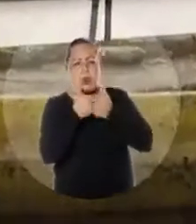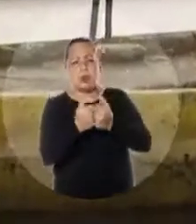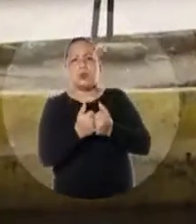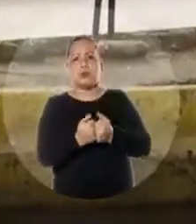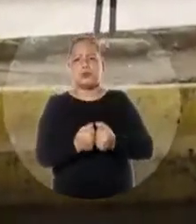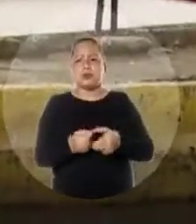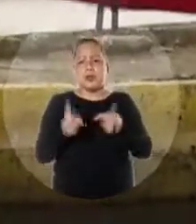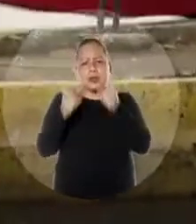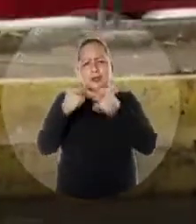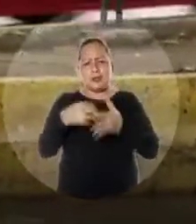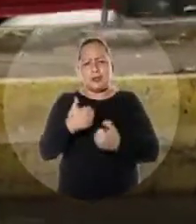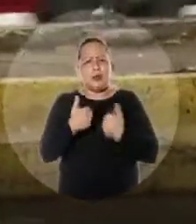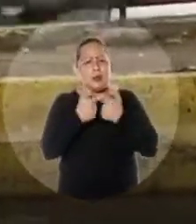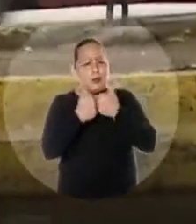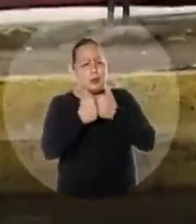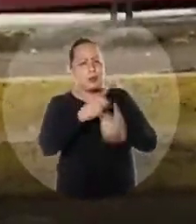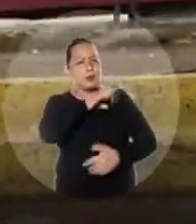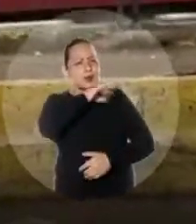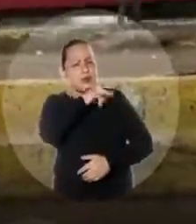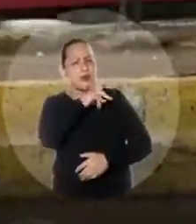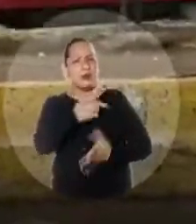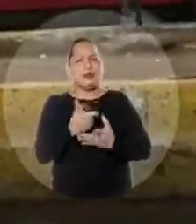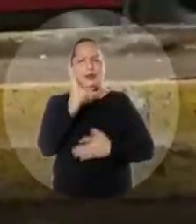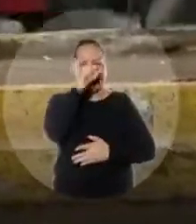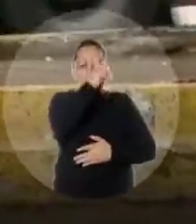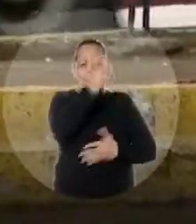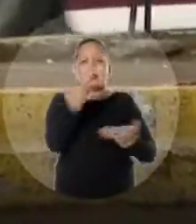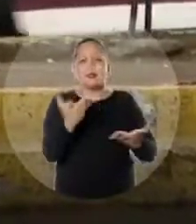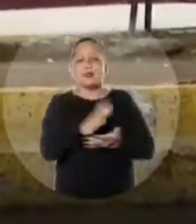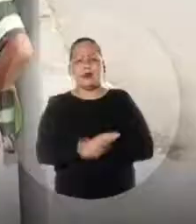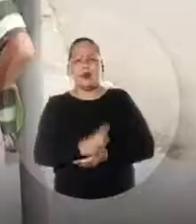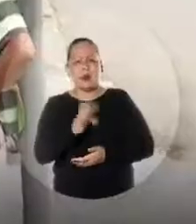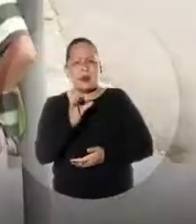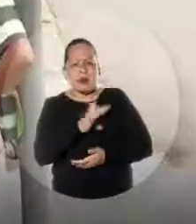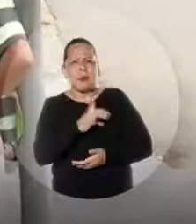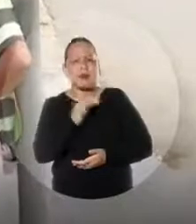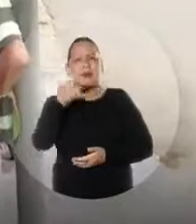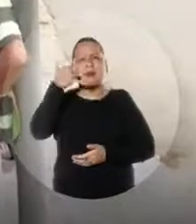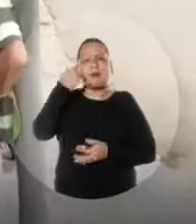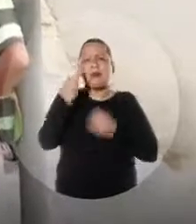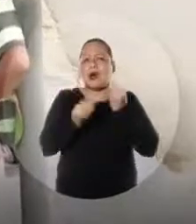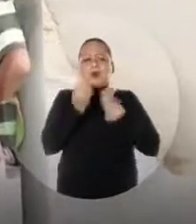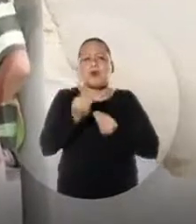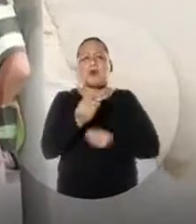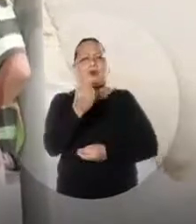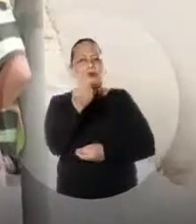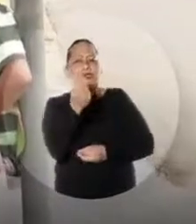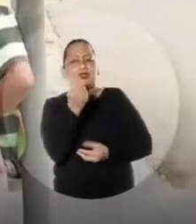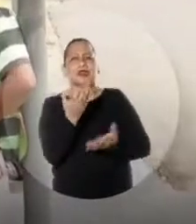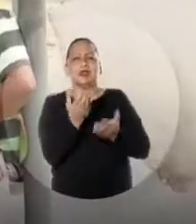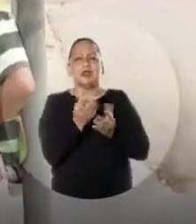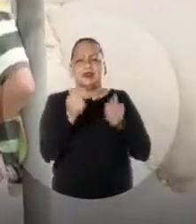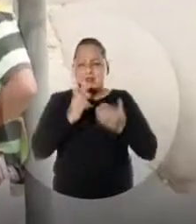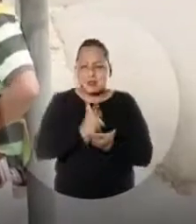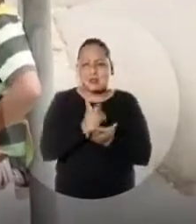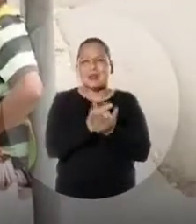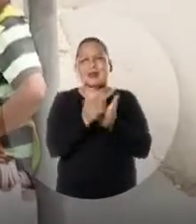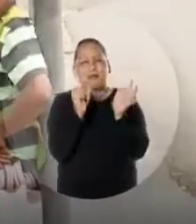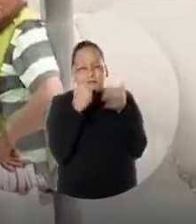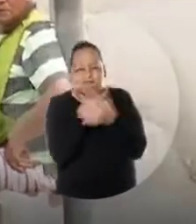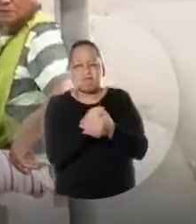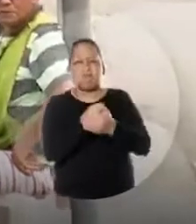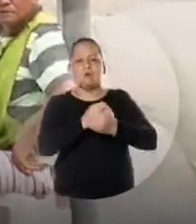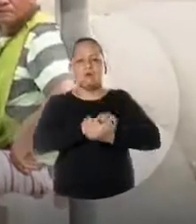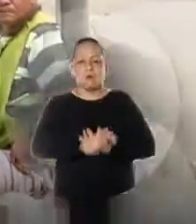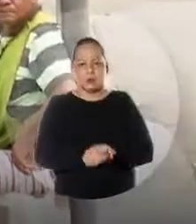de ônibus e fora que os ônibus estão um caos, né? Tudo caindo aos pedaços. Aquele medo, não pode botar o celular no bolso, não pode botar um dinheirinho,